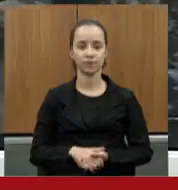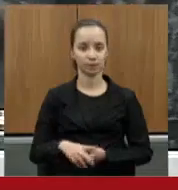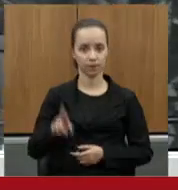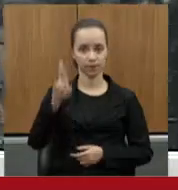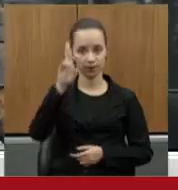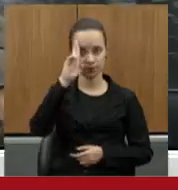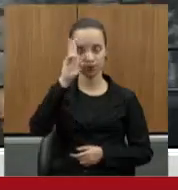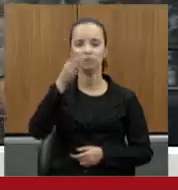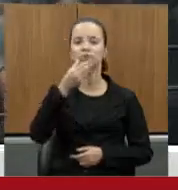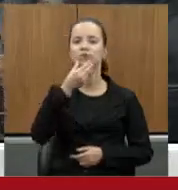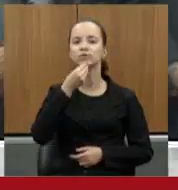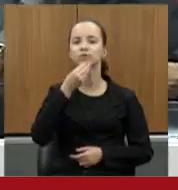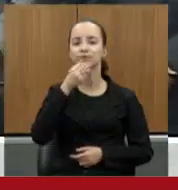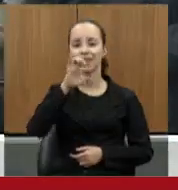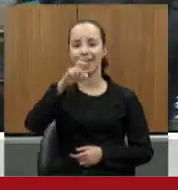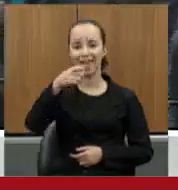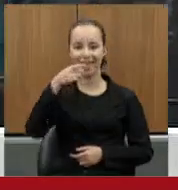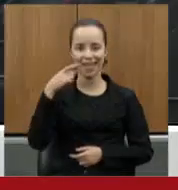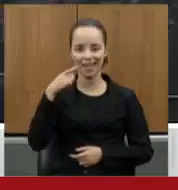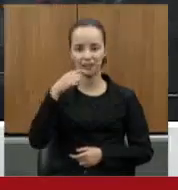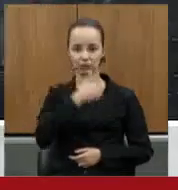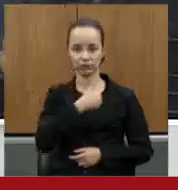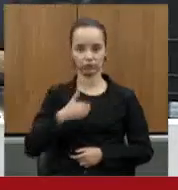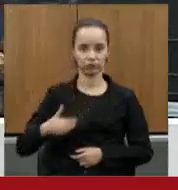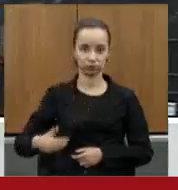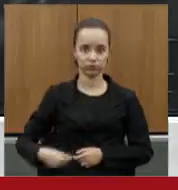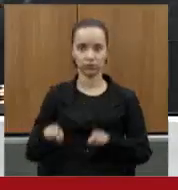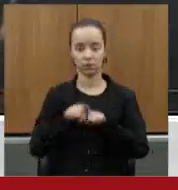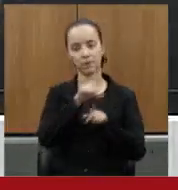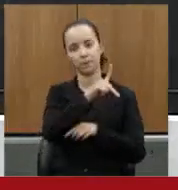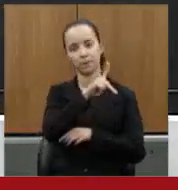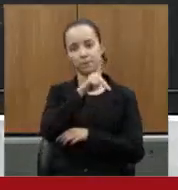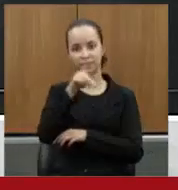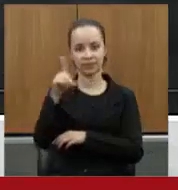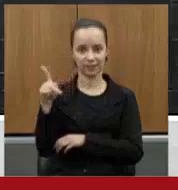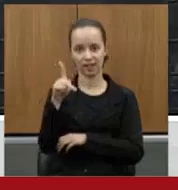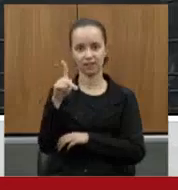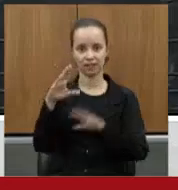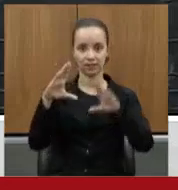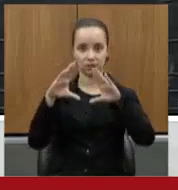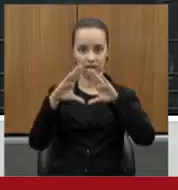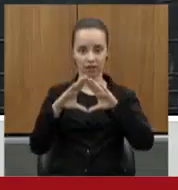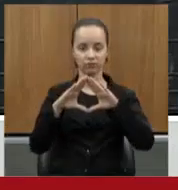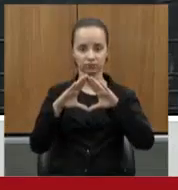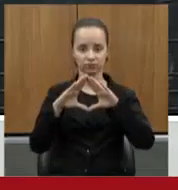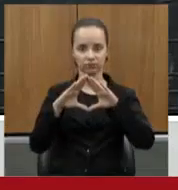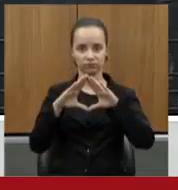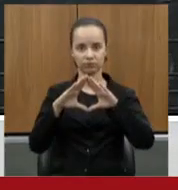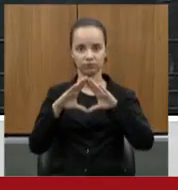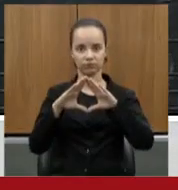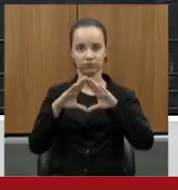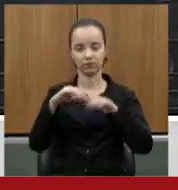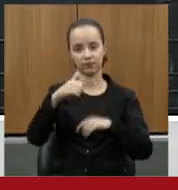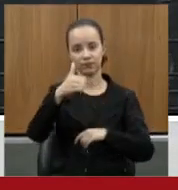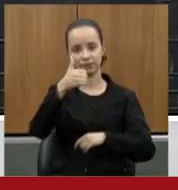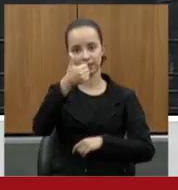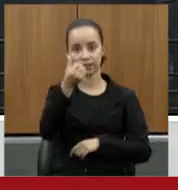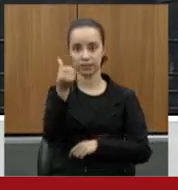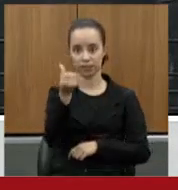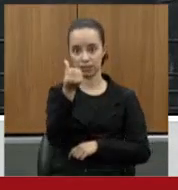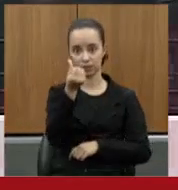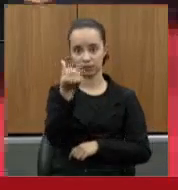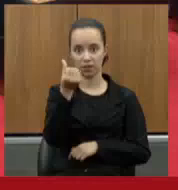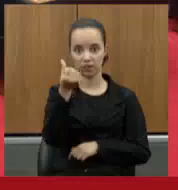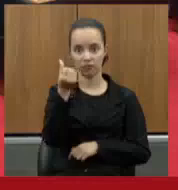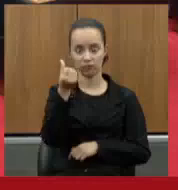Excelentíssimo senhor ex-governador de Minas Gerais e presidente da Assembleia Legislativa do Estado de Minas Gerais da 16ª